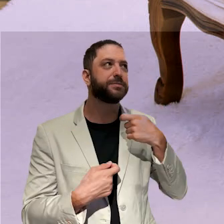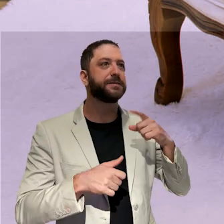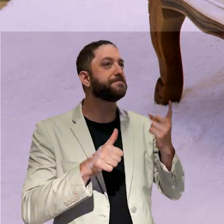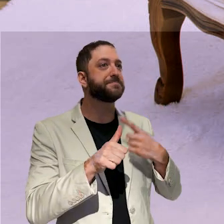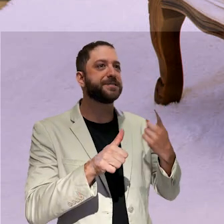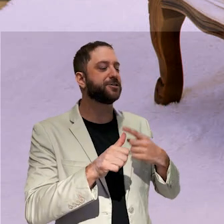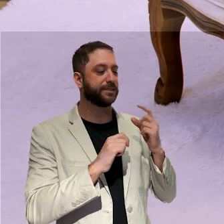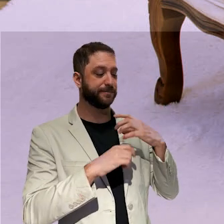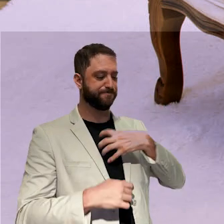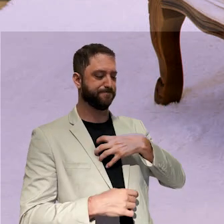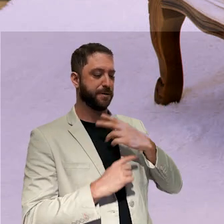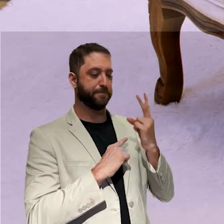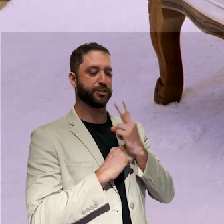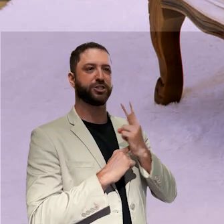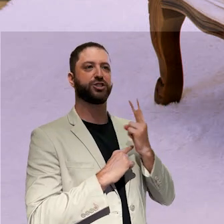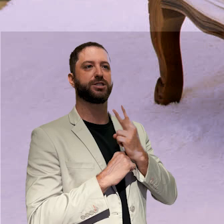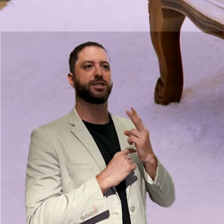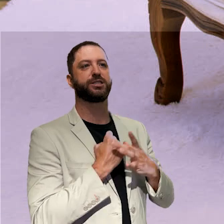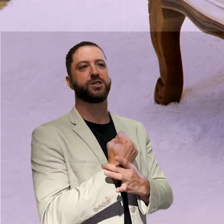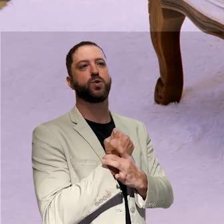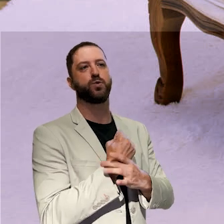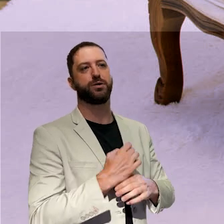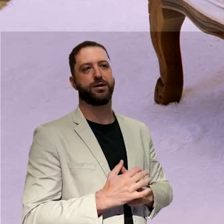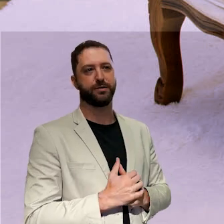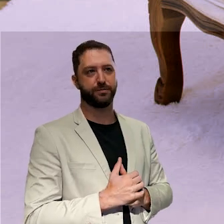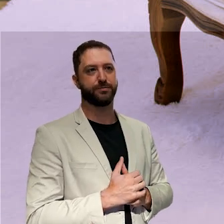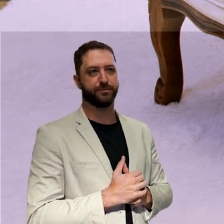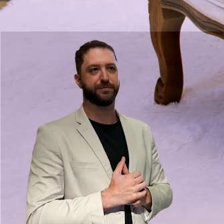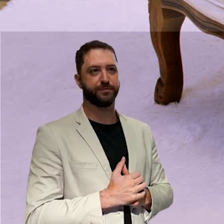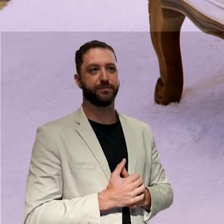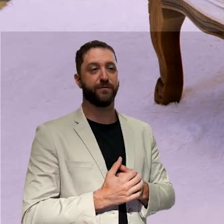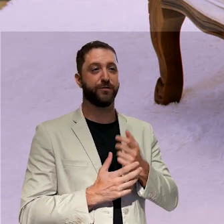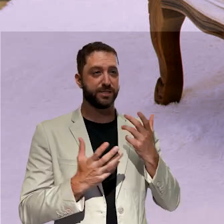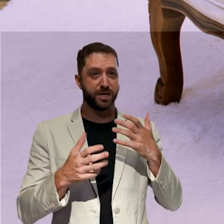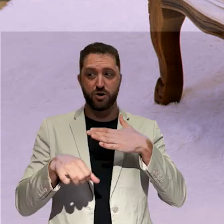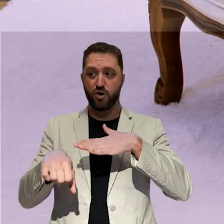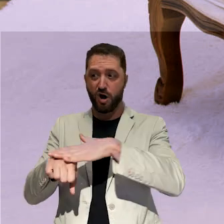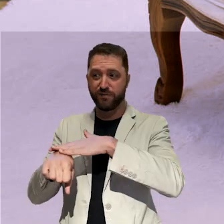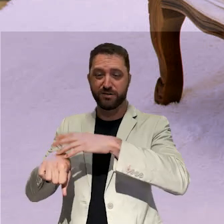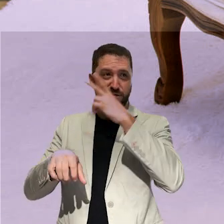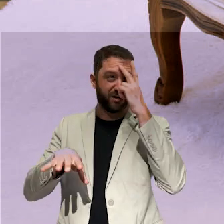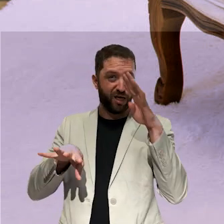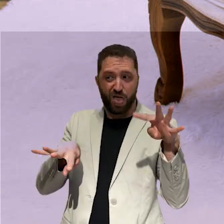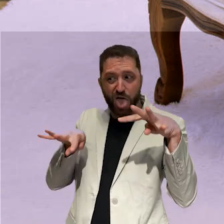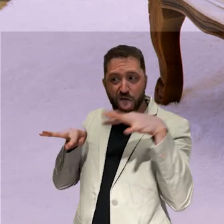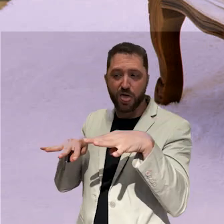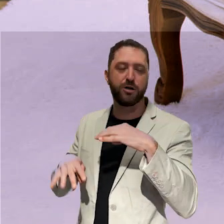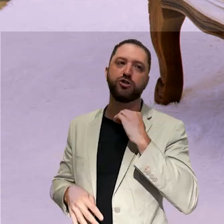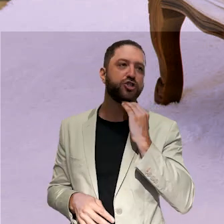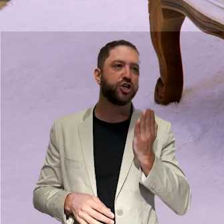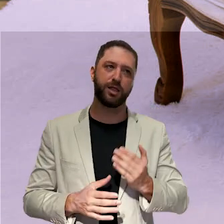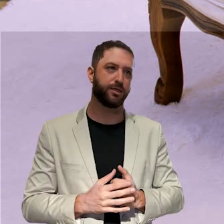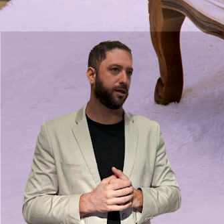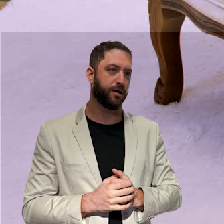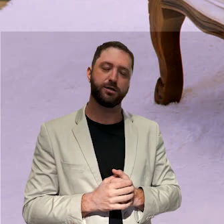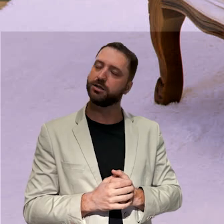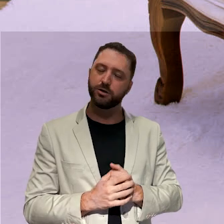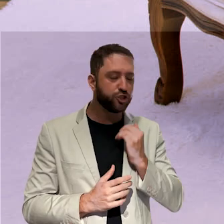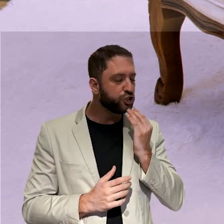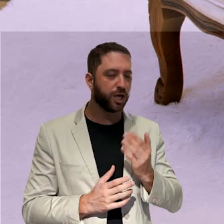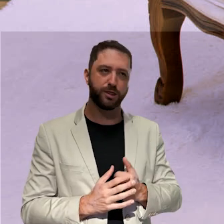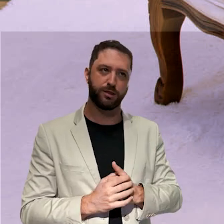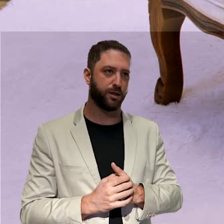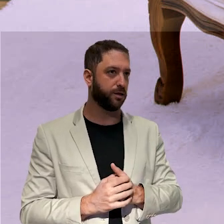nada, ela precisa se sentir protegida e segura. Então não adianta você querer ter uma conversa dela na frente de todo mundo, por exemplo, na frente de